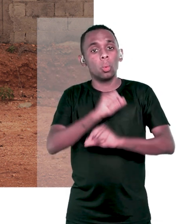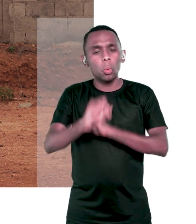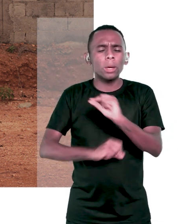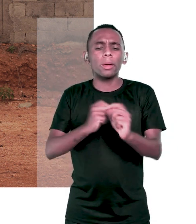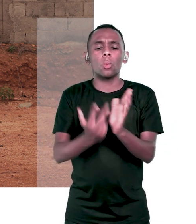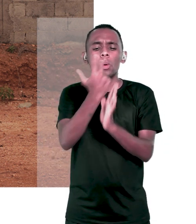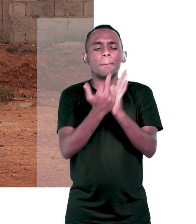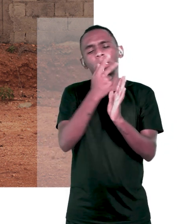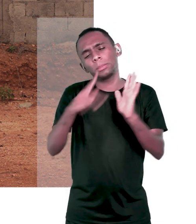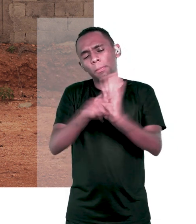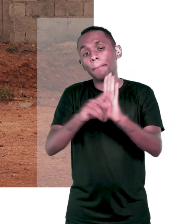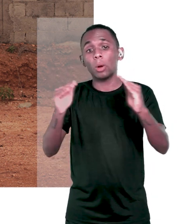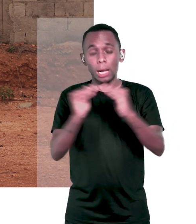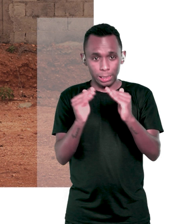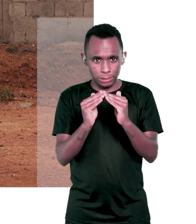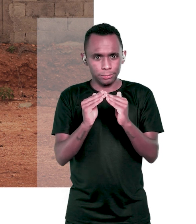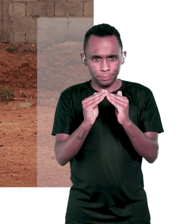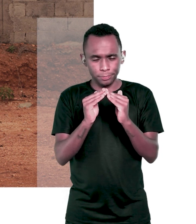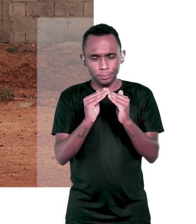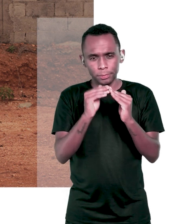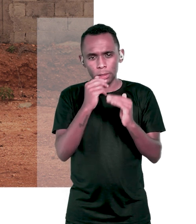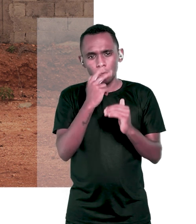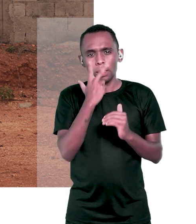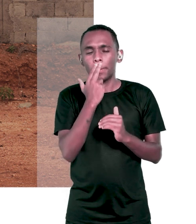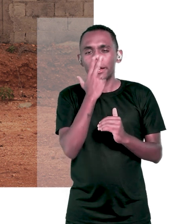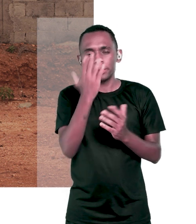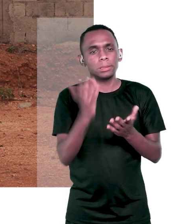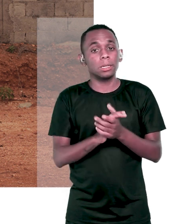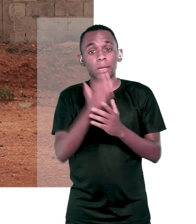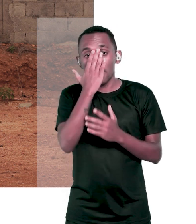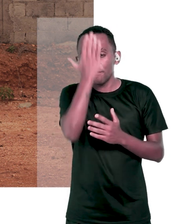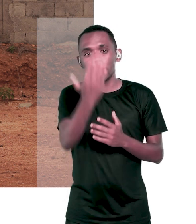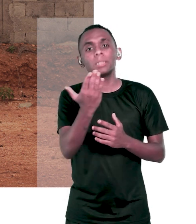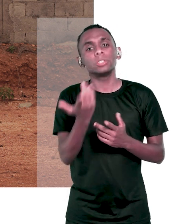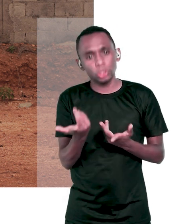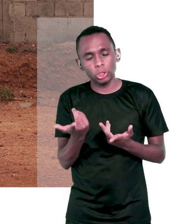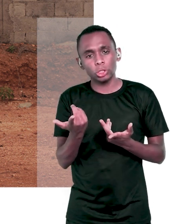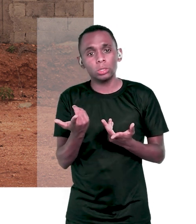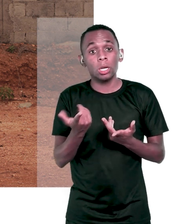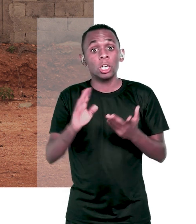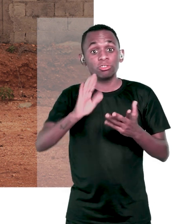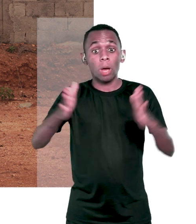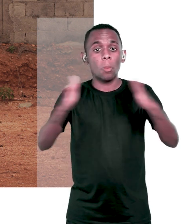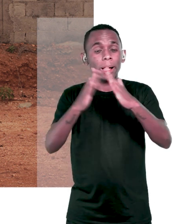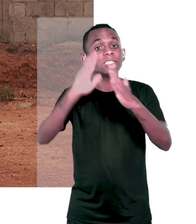uma épura que transmite ao mesmo tempo a ideia de estrutura e de fragilidade